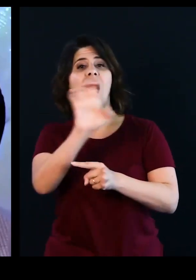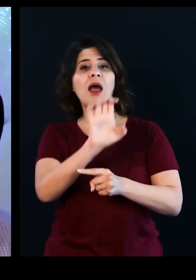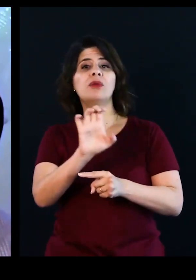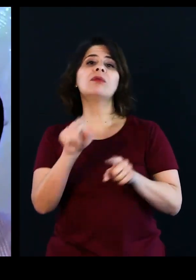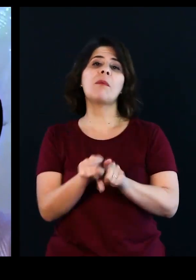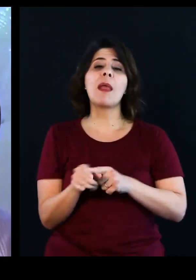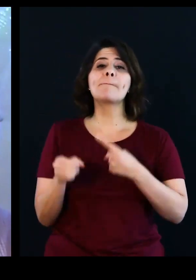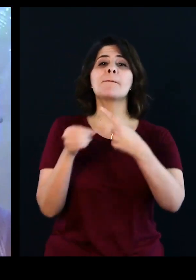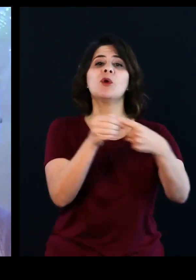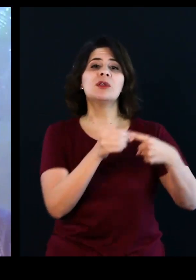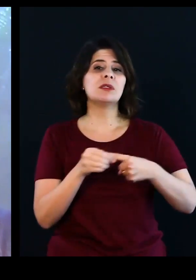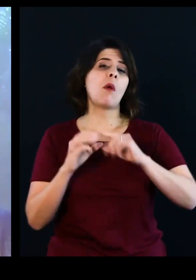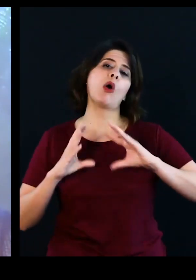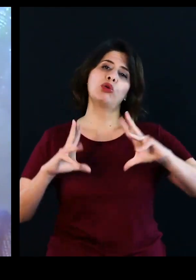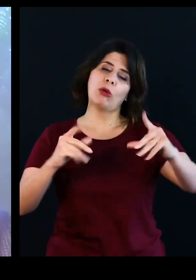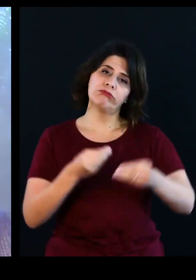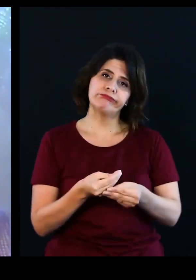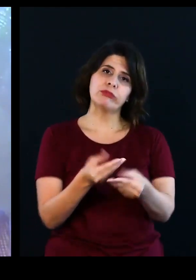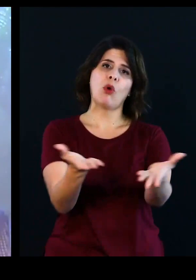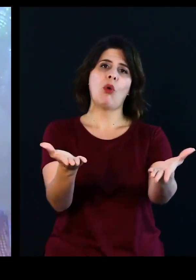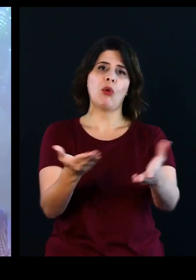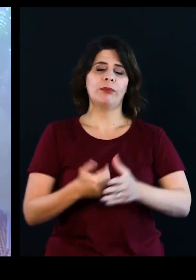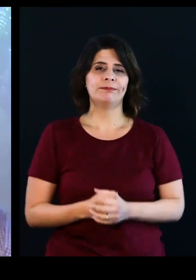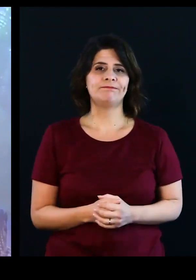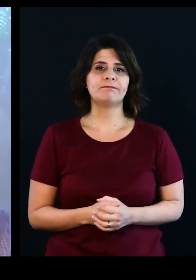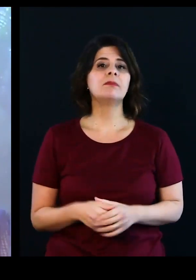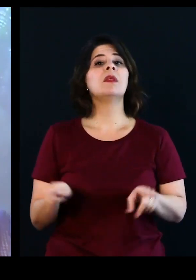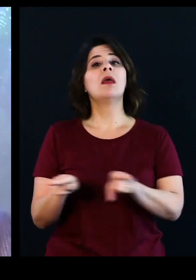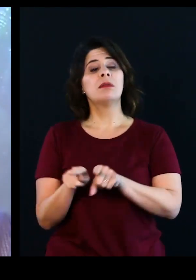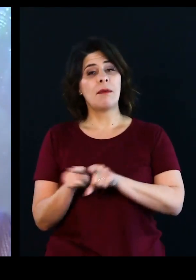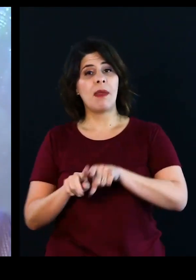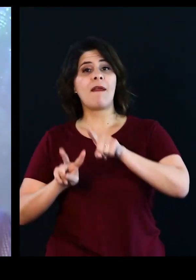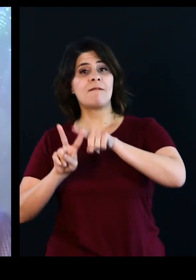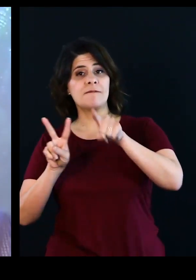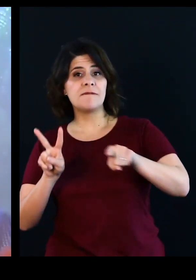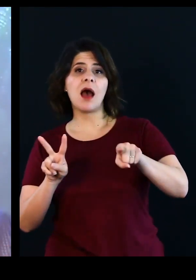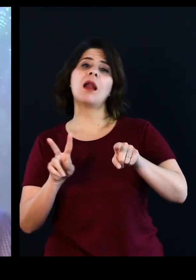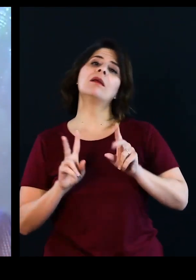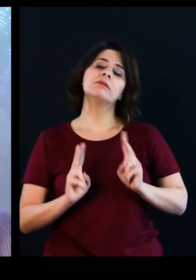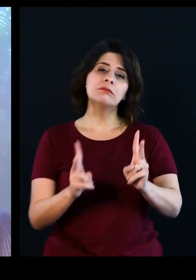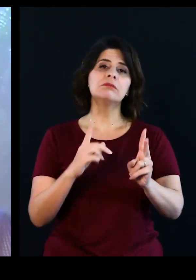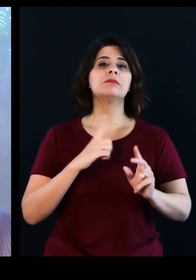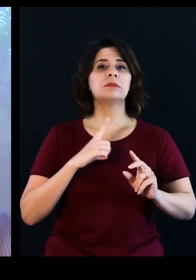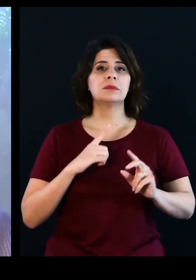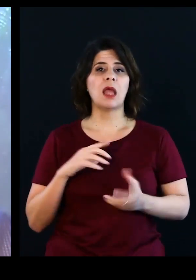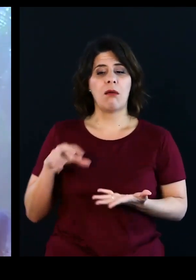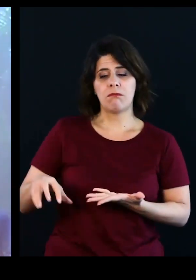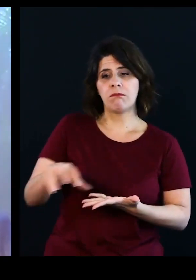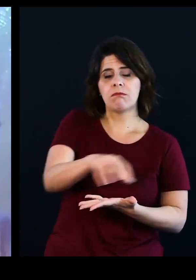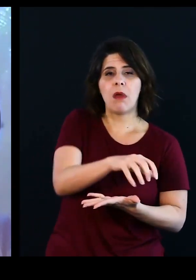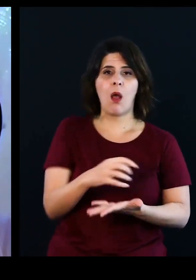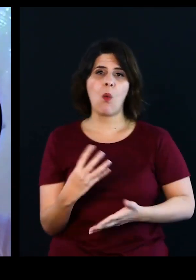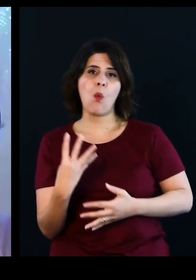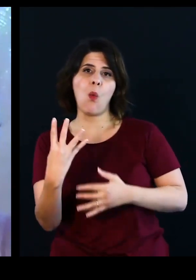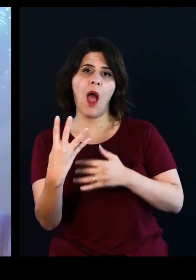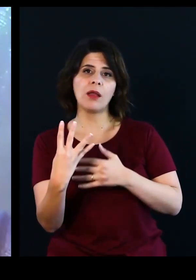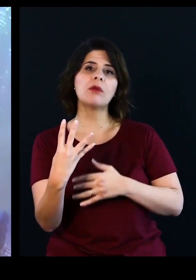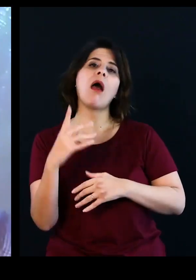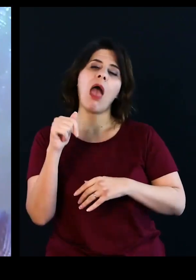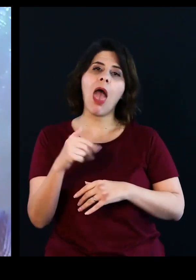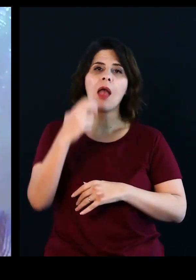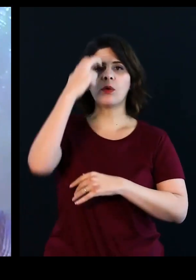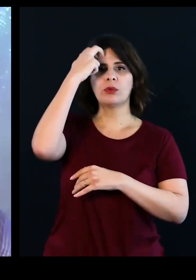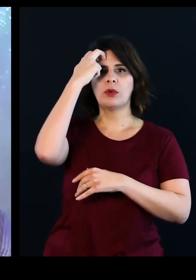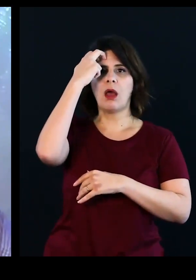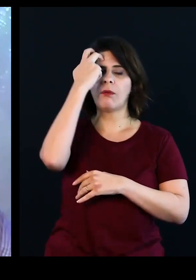Vale opera, né, quatro equipamentos próprios, ativos culturais, museus do Museu Vale Espírito Santo, o